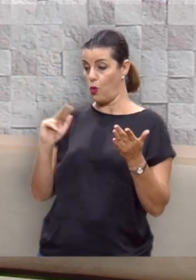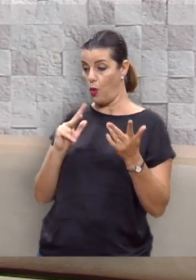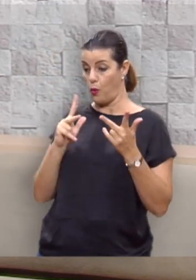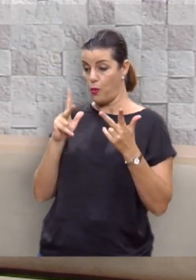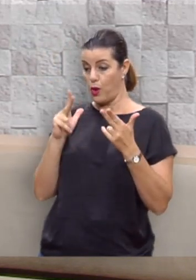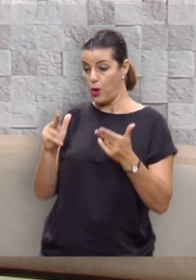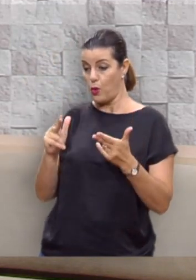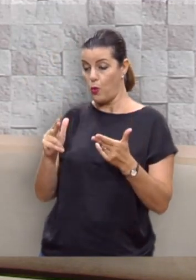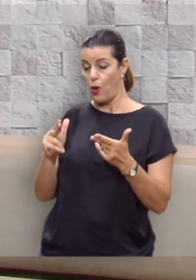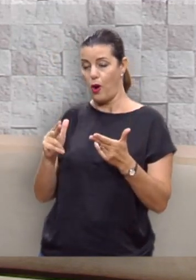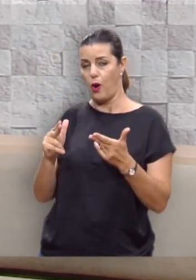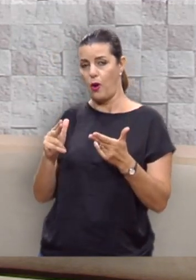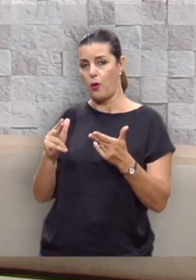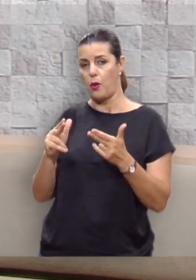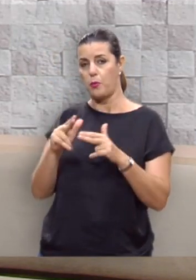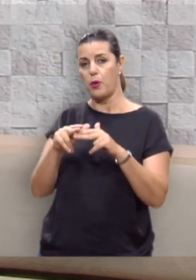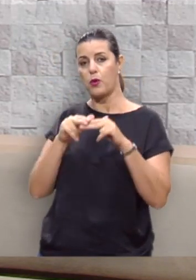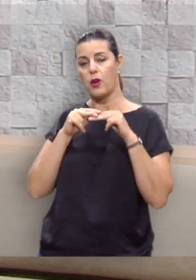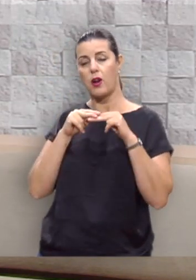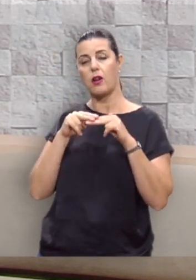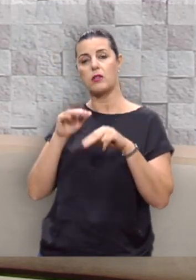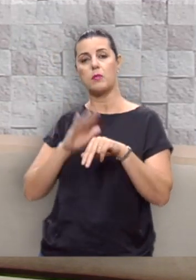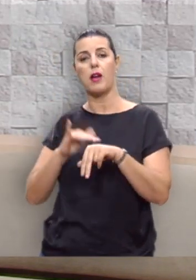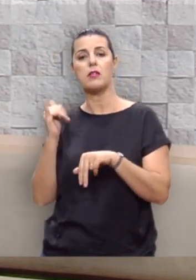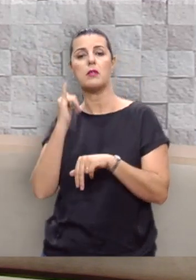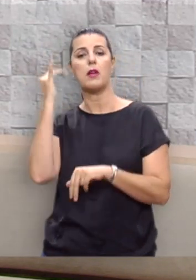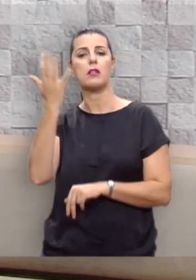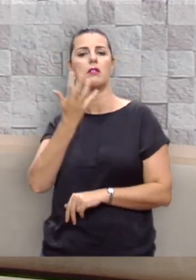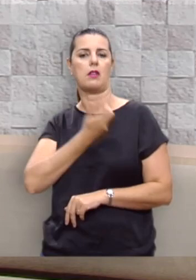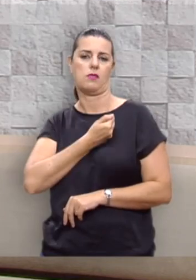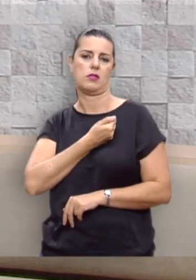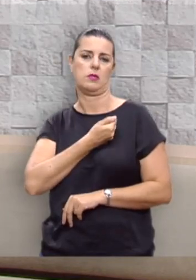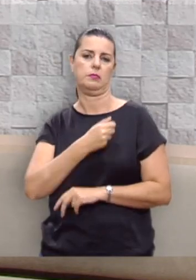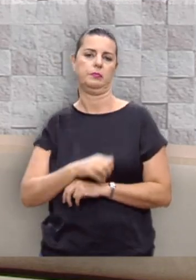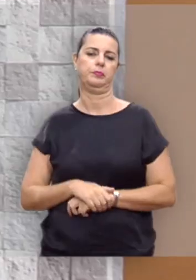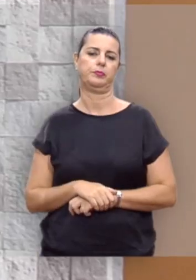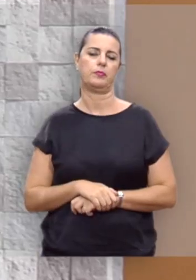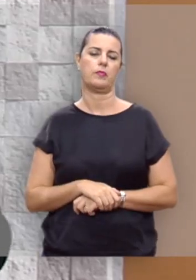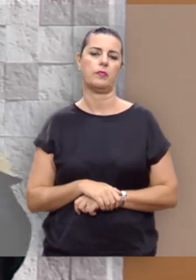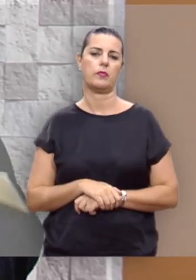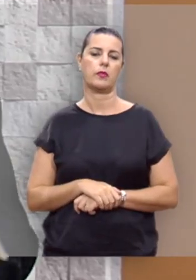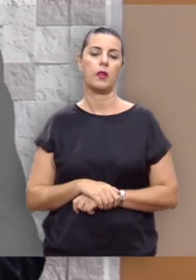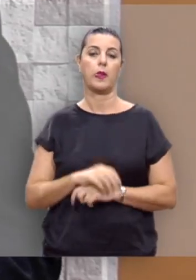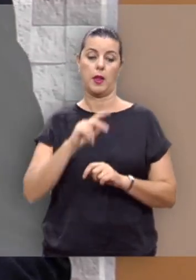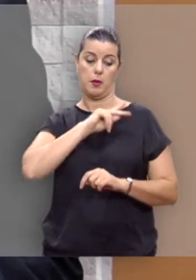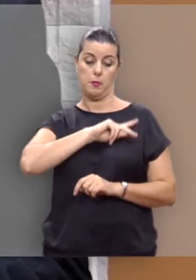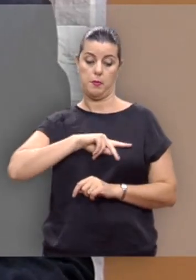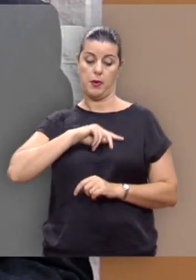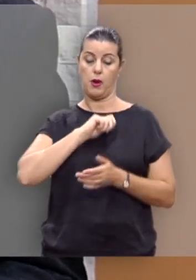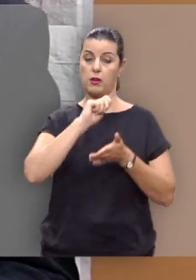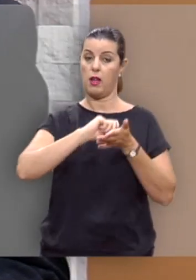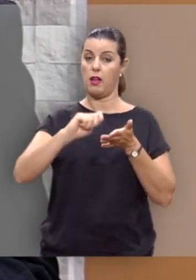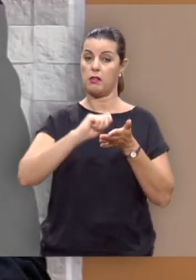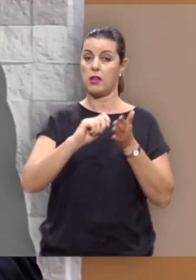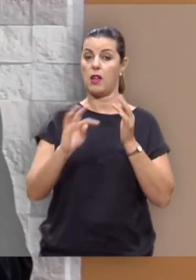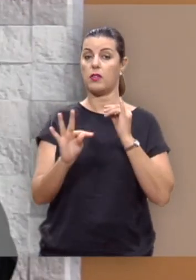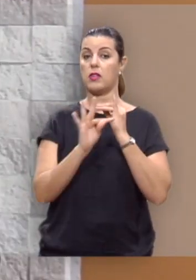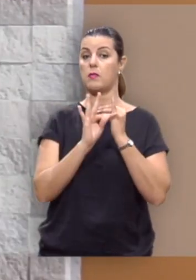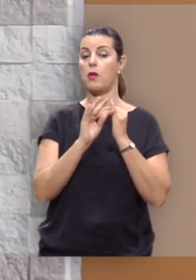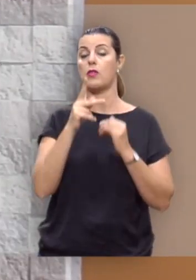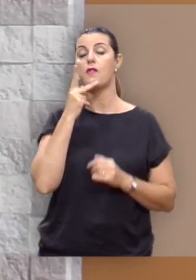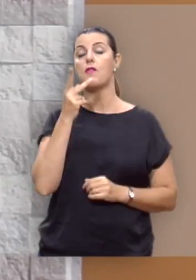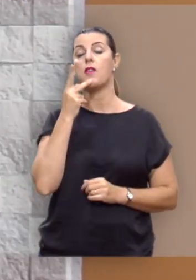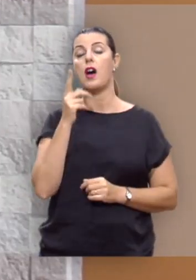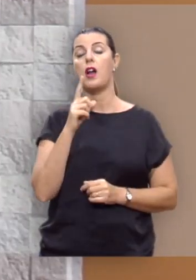nenhum outro nome dado entre os homens pelo qual importa que sejamos salvos. O apóstolo Paulo, escrevendo a Timóteo, diz que há um